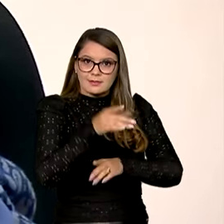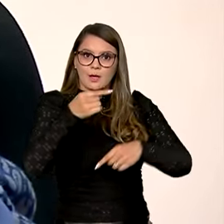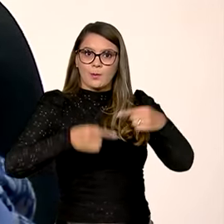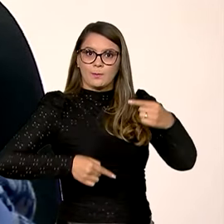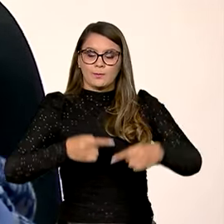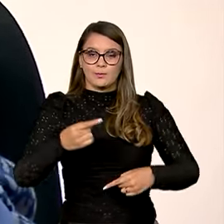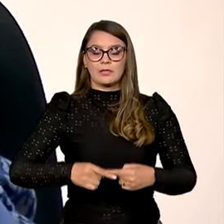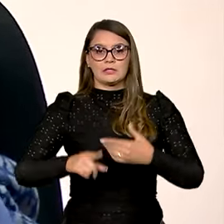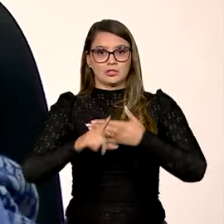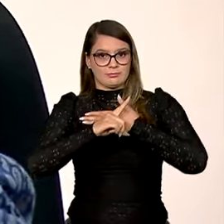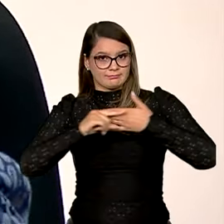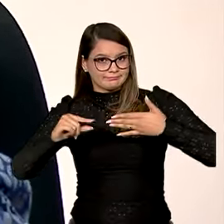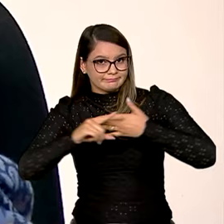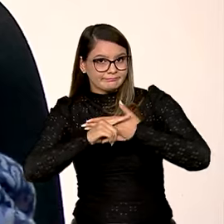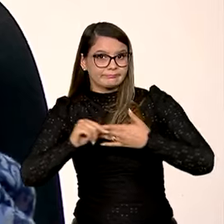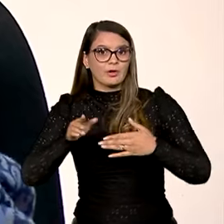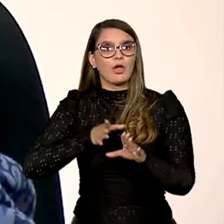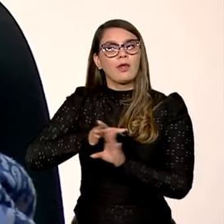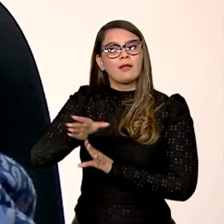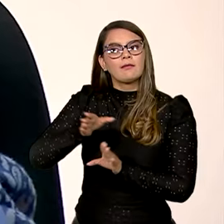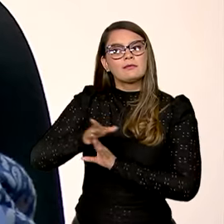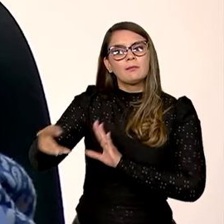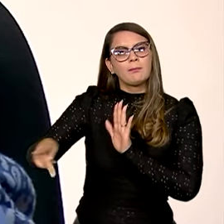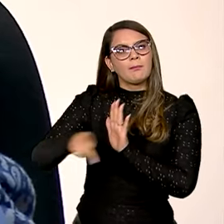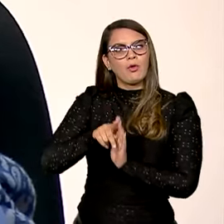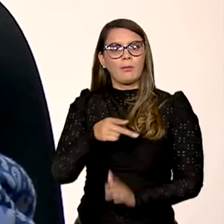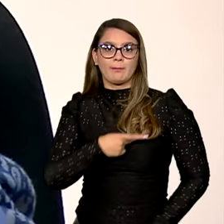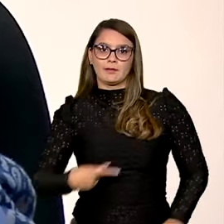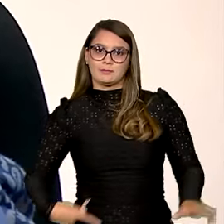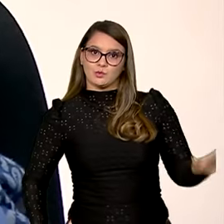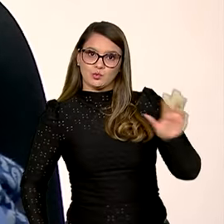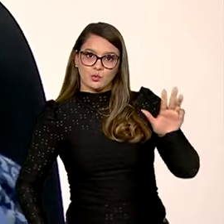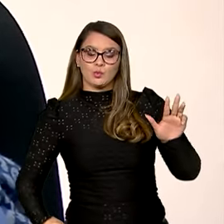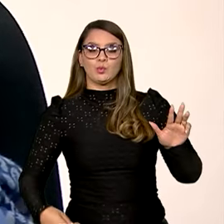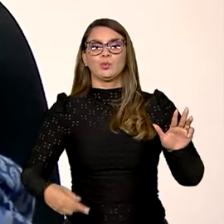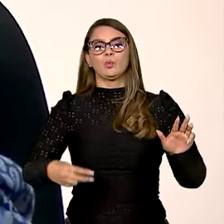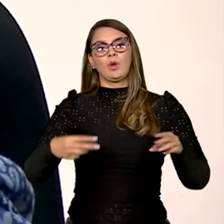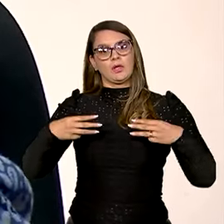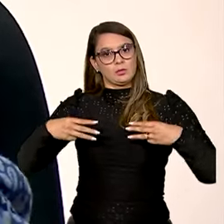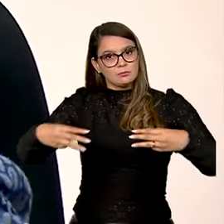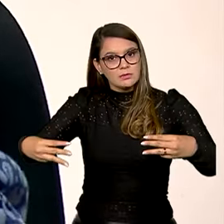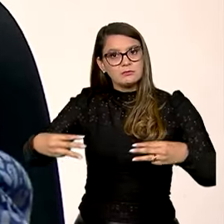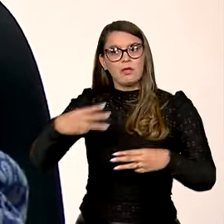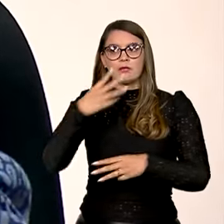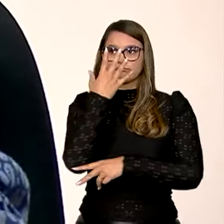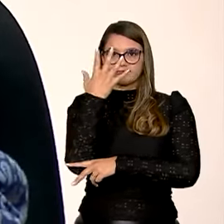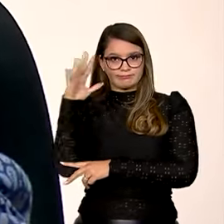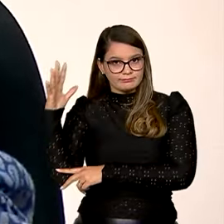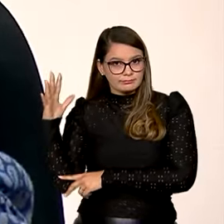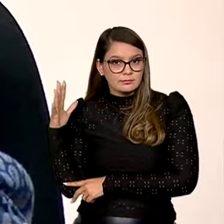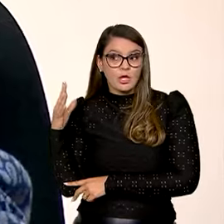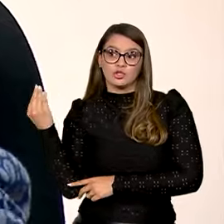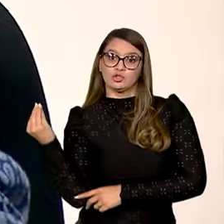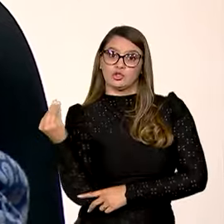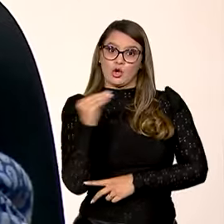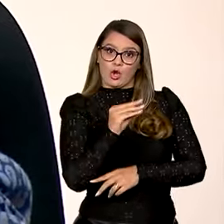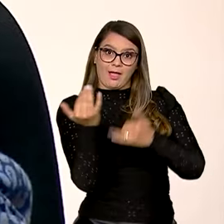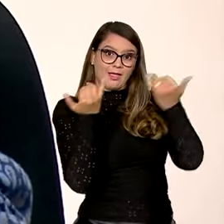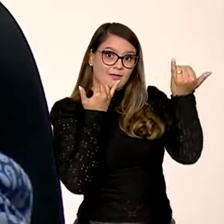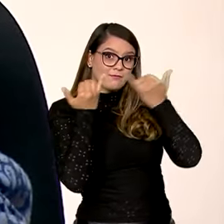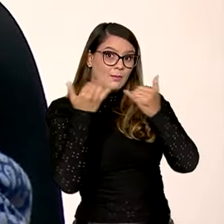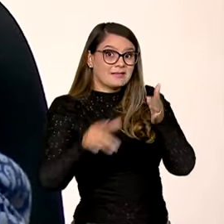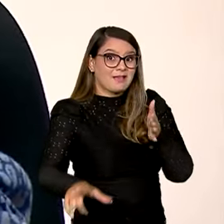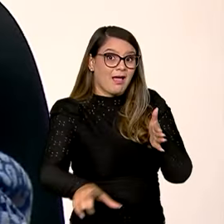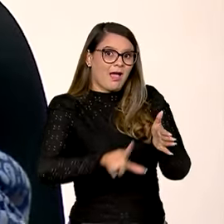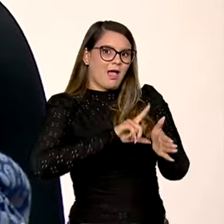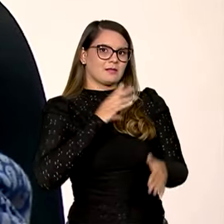da Casa Civil, que é a orientação do presidente Lula e do Ministério do Meio Ambiente, de colocar o dado antes da